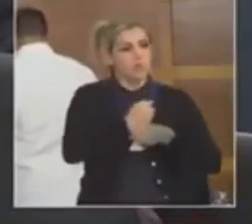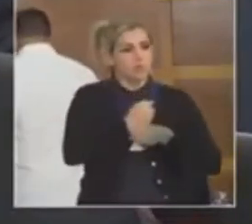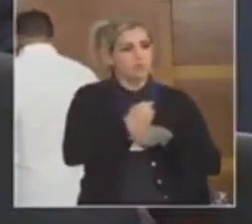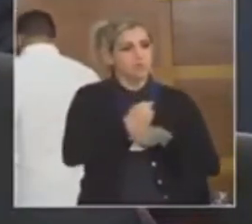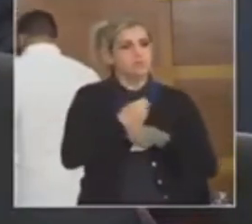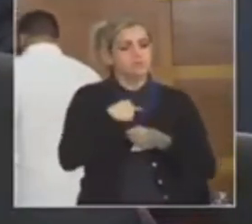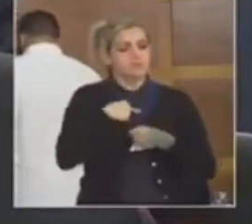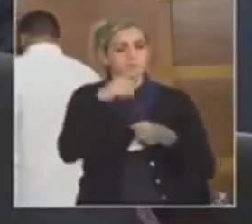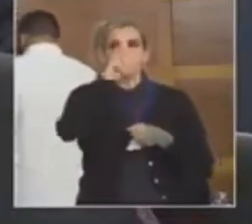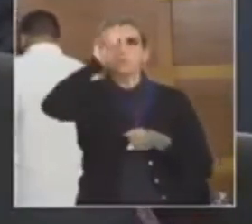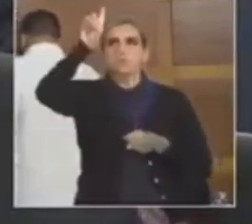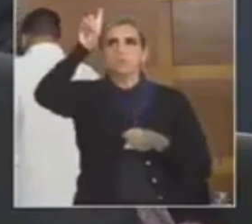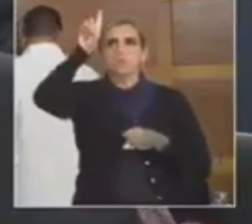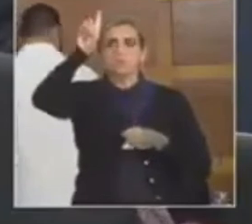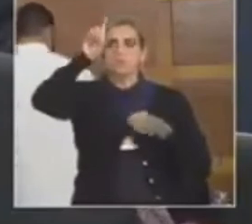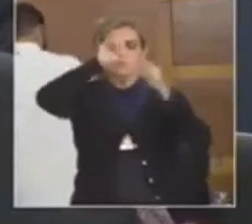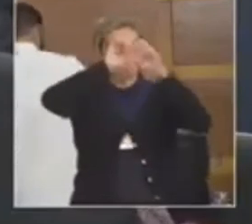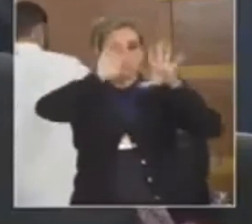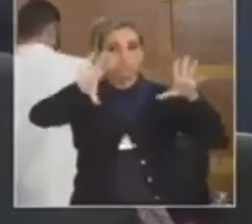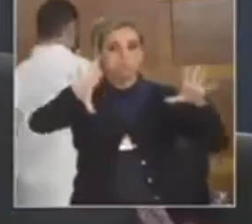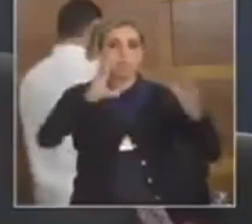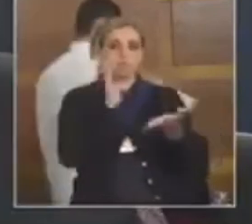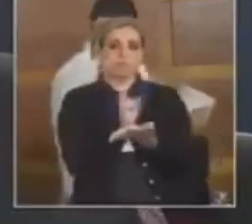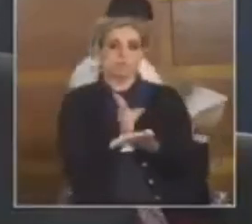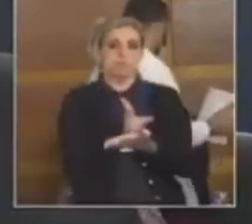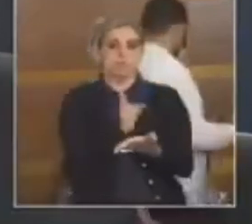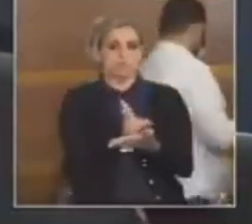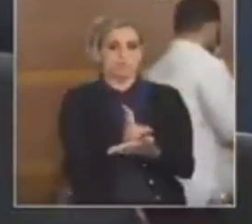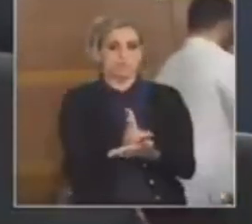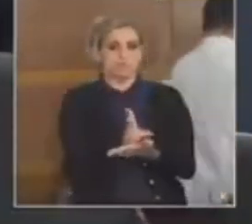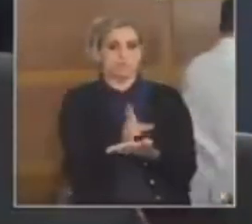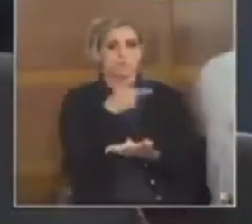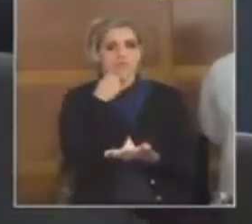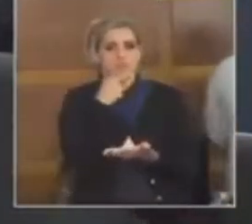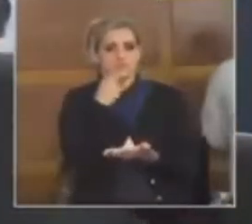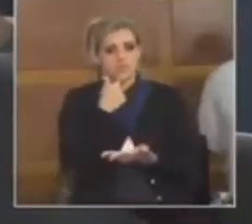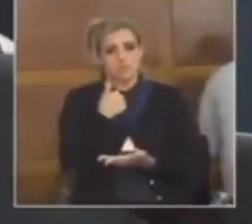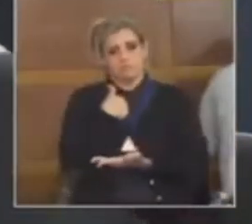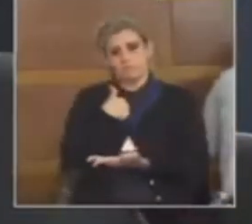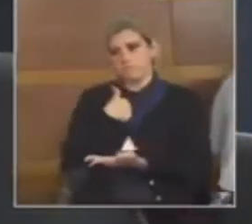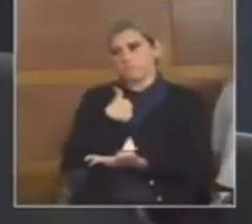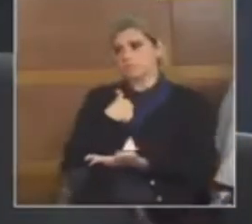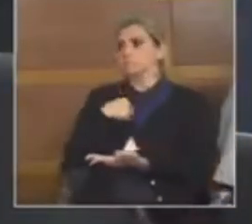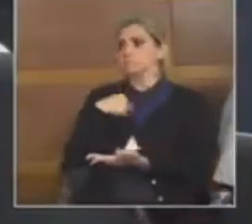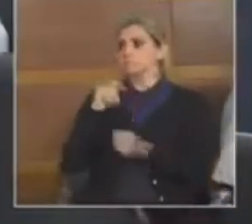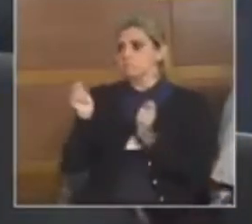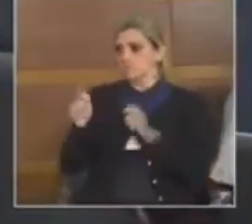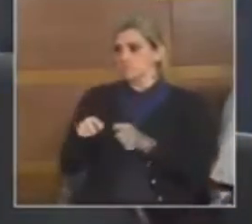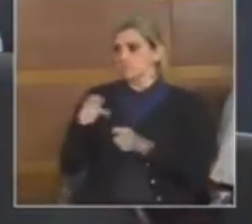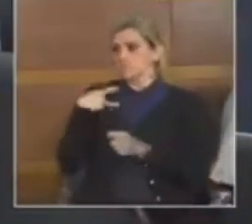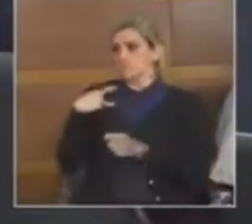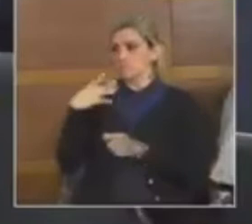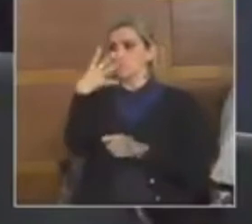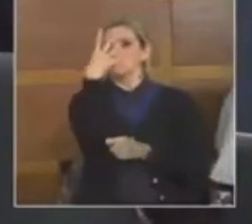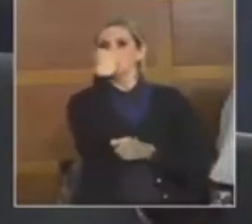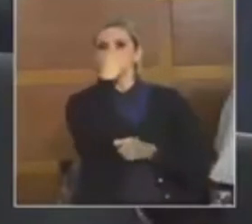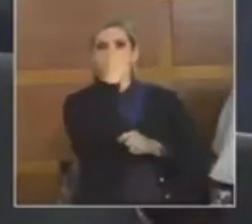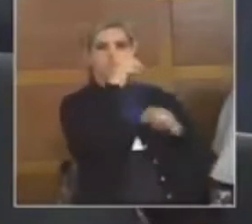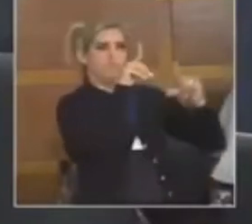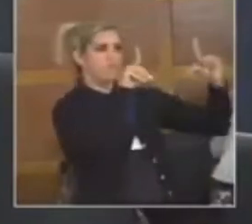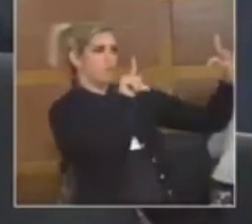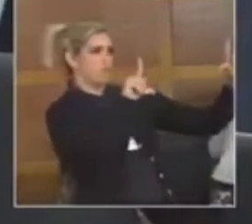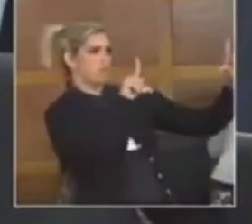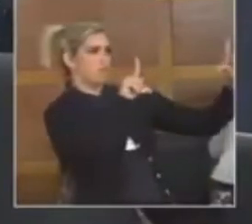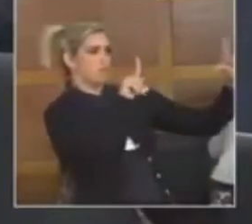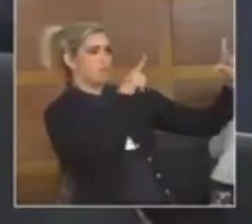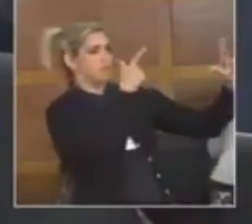permitir ficarei mais for da vontade de Deus quer falar de mim fala Mas não expõe a minha foto porque isso aí é muito feio as